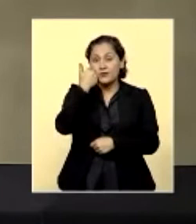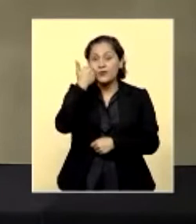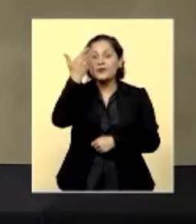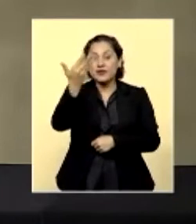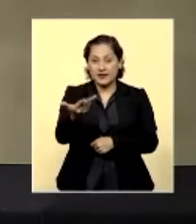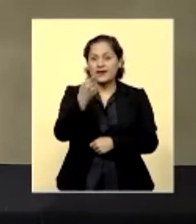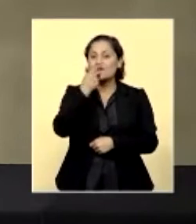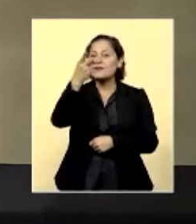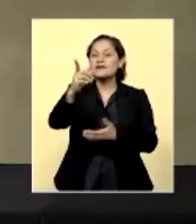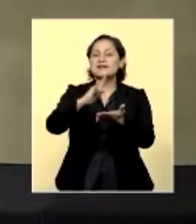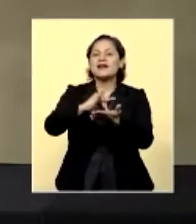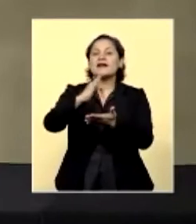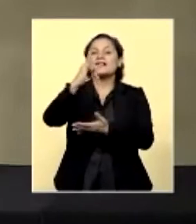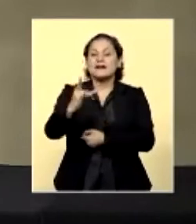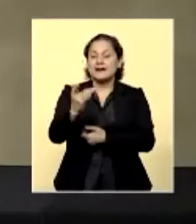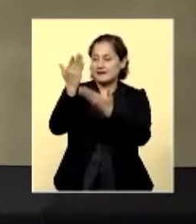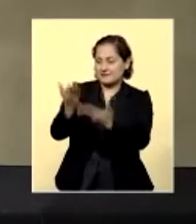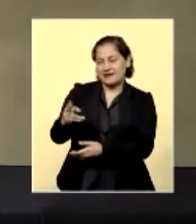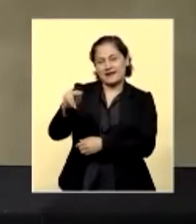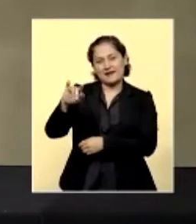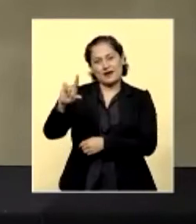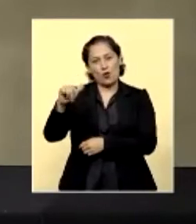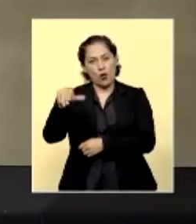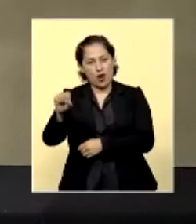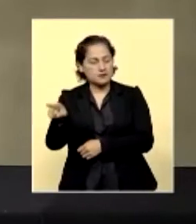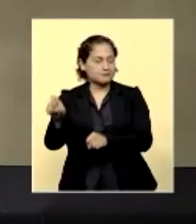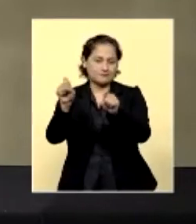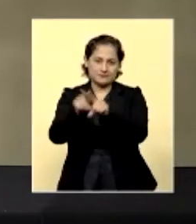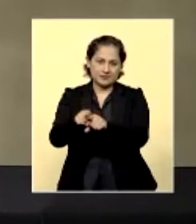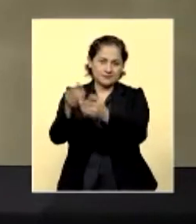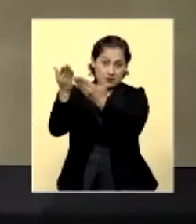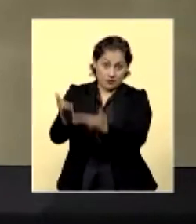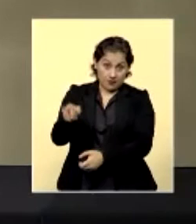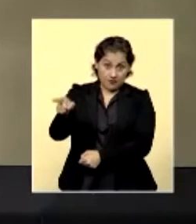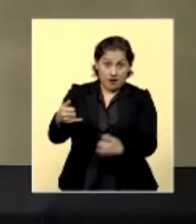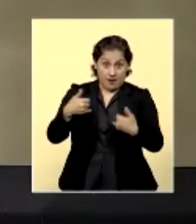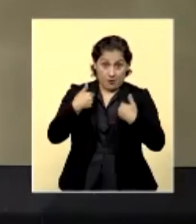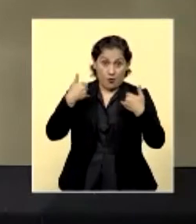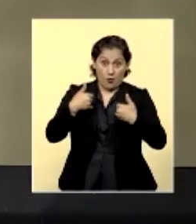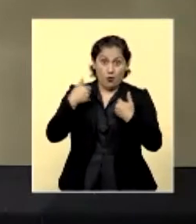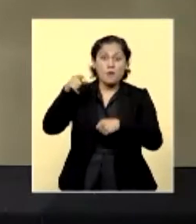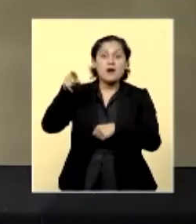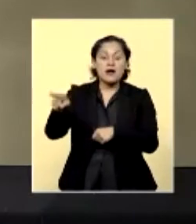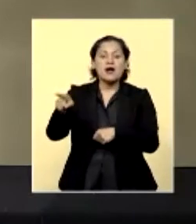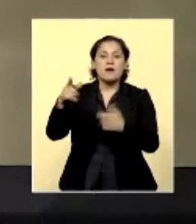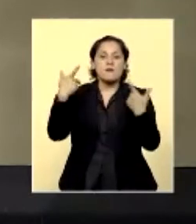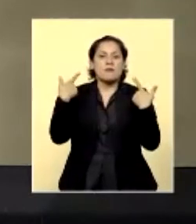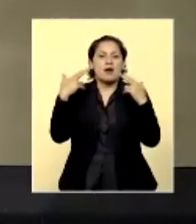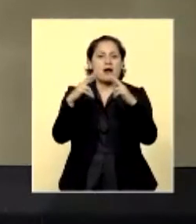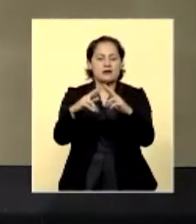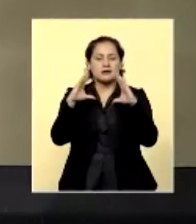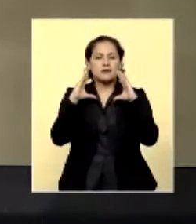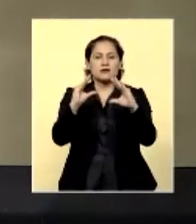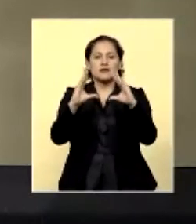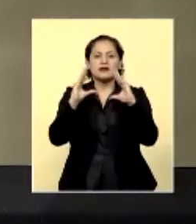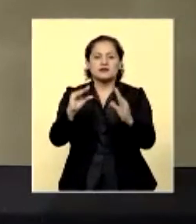começar agradecendo ao mesmo Nicholas. Esse jovem professor de direito ambiental. Este jovem professor de direito ambiental que nos encanta a